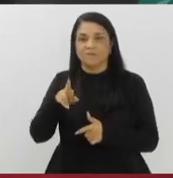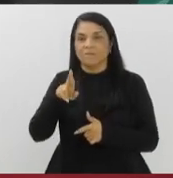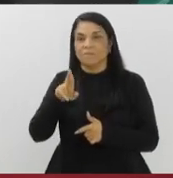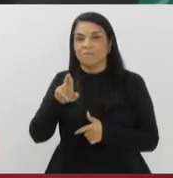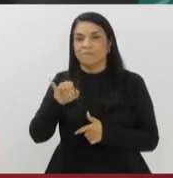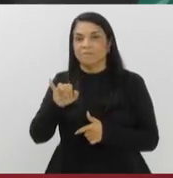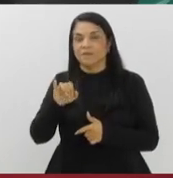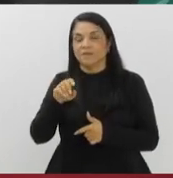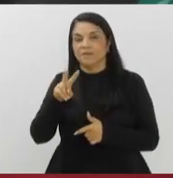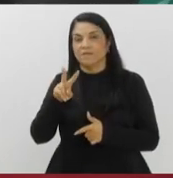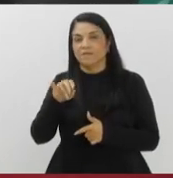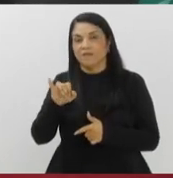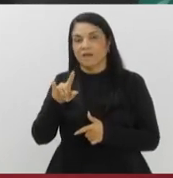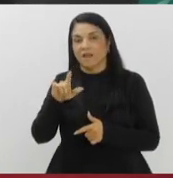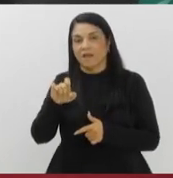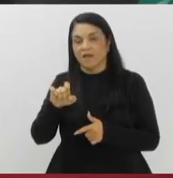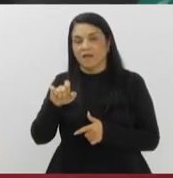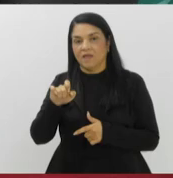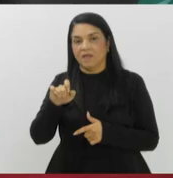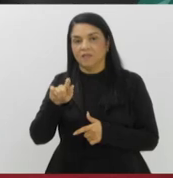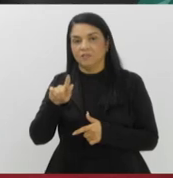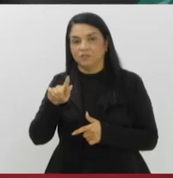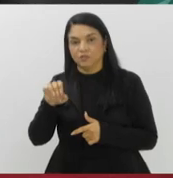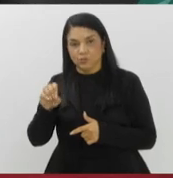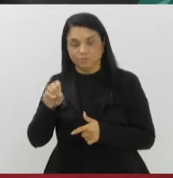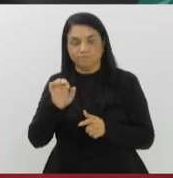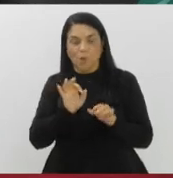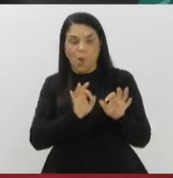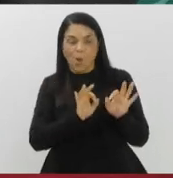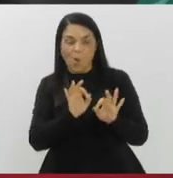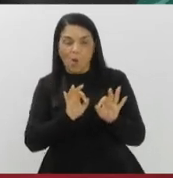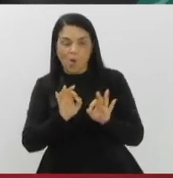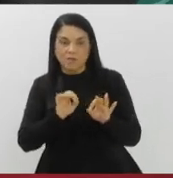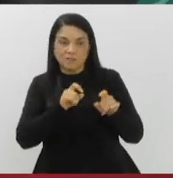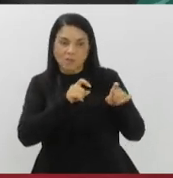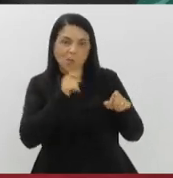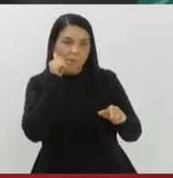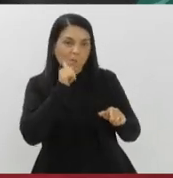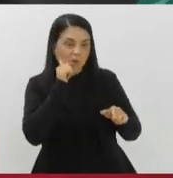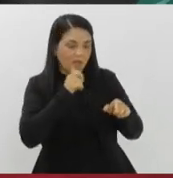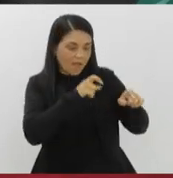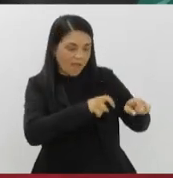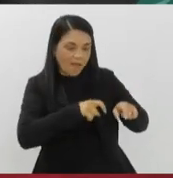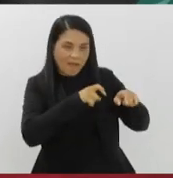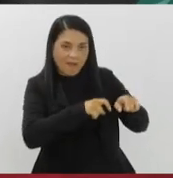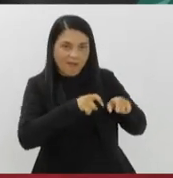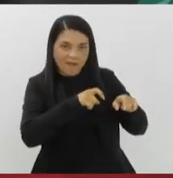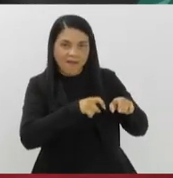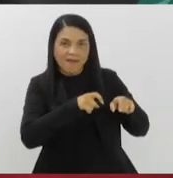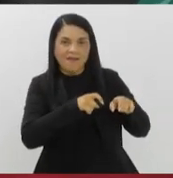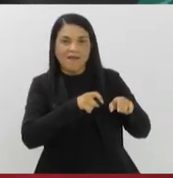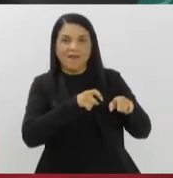lugares de privilégio das nossas organizações. E são espaços que a gente tem autoria.